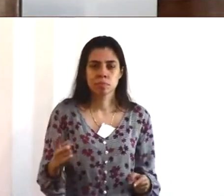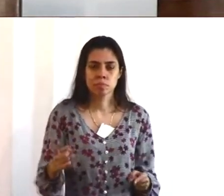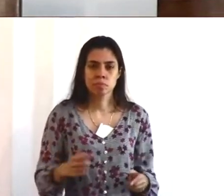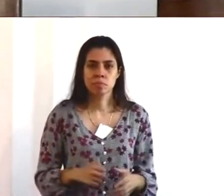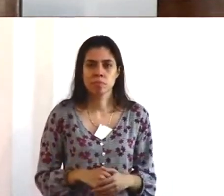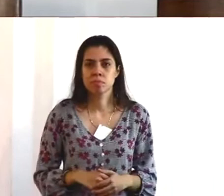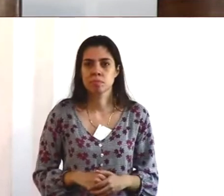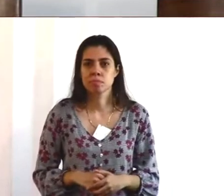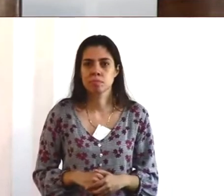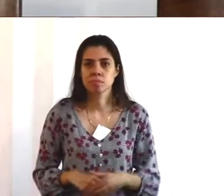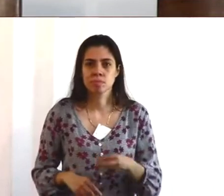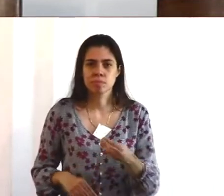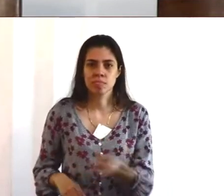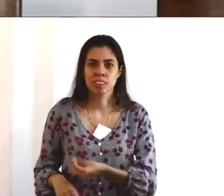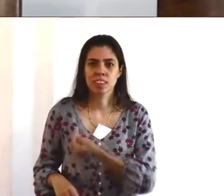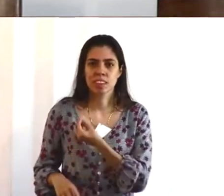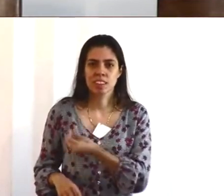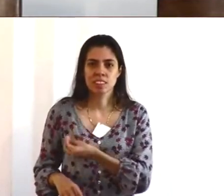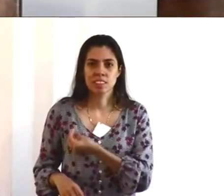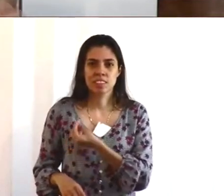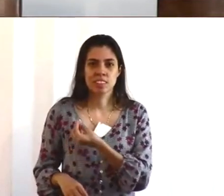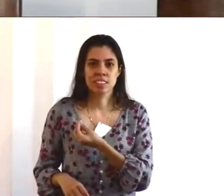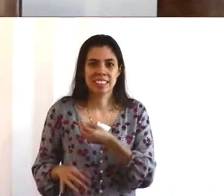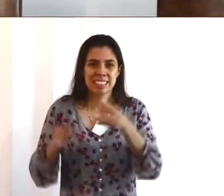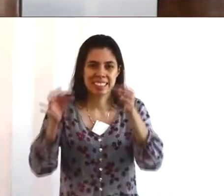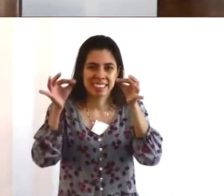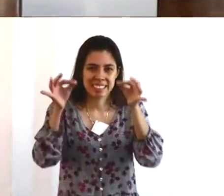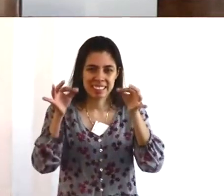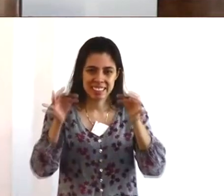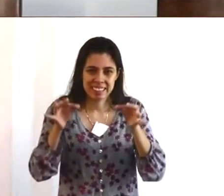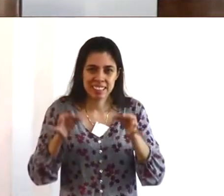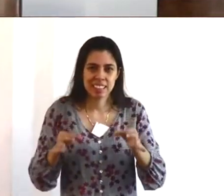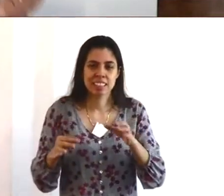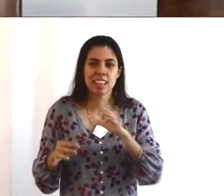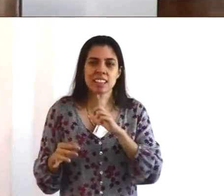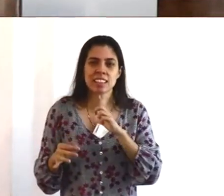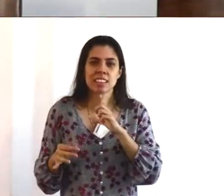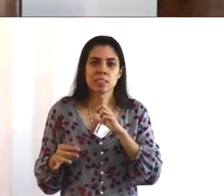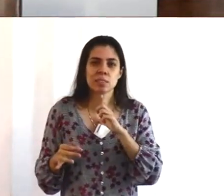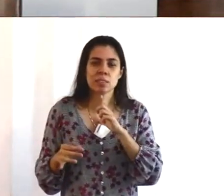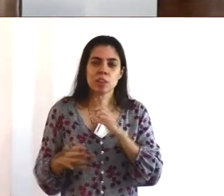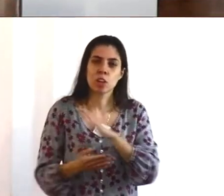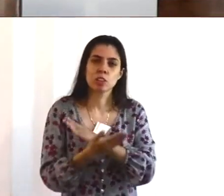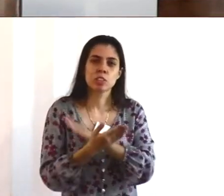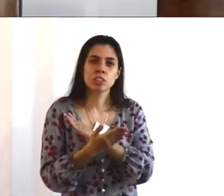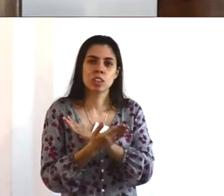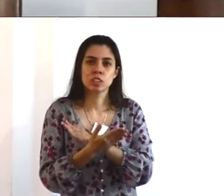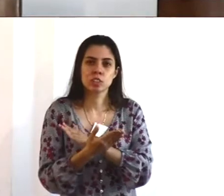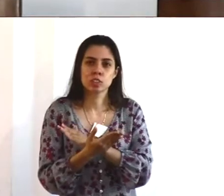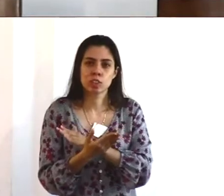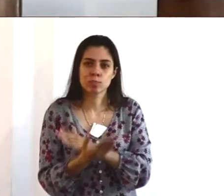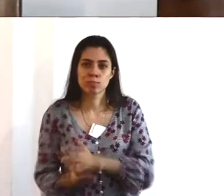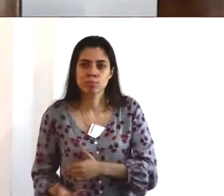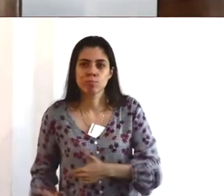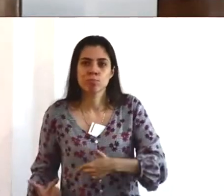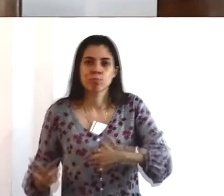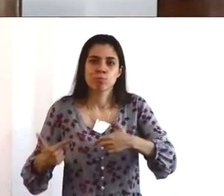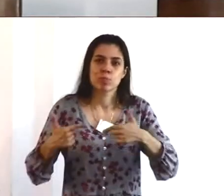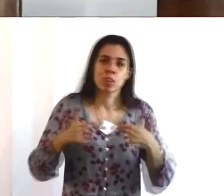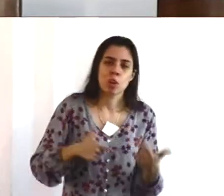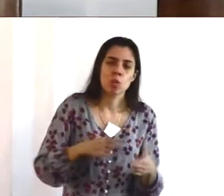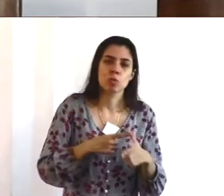Viver a nossa vida diante dessa certeza ajuda-nos a enfrentar as tempestades da